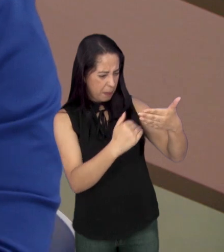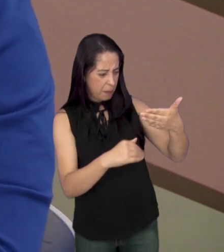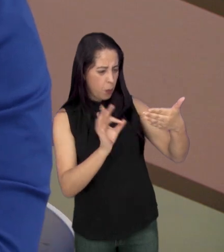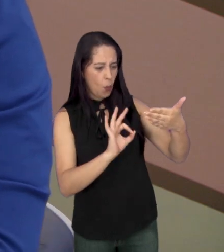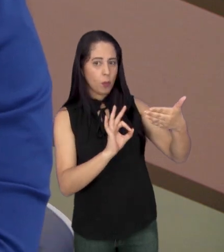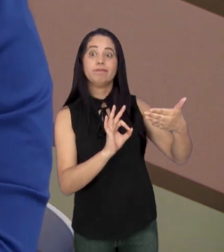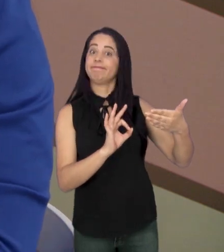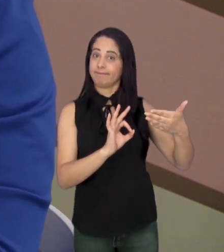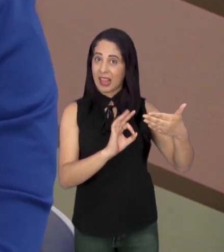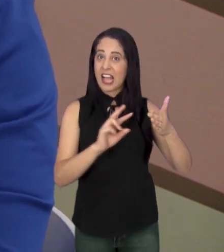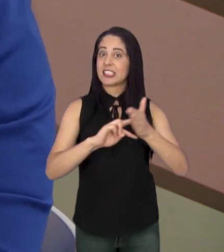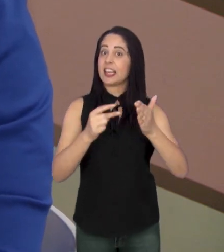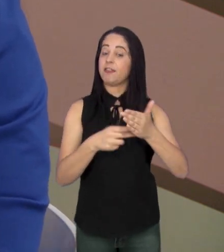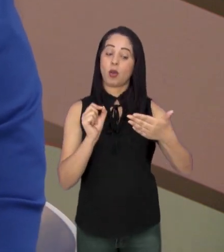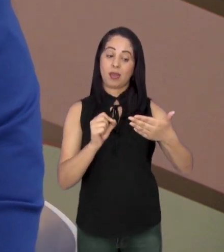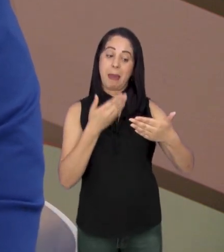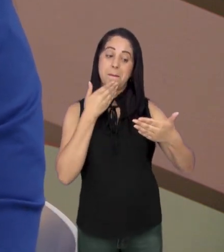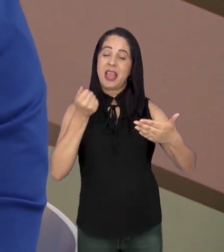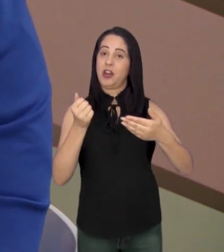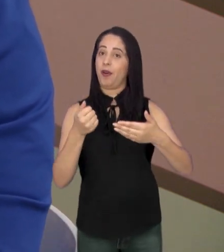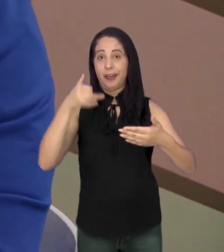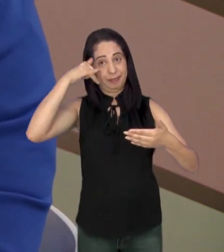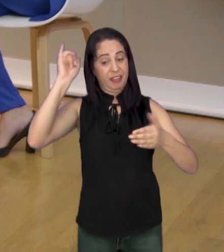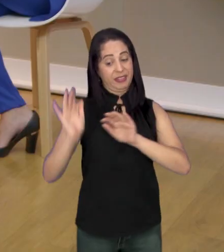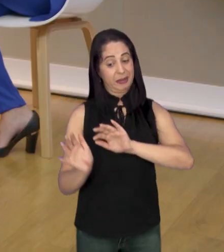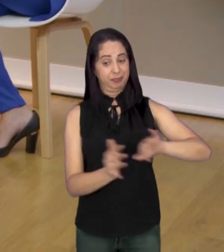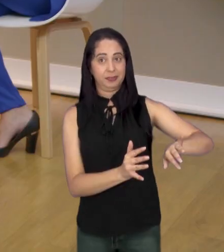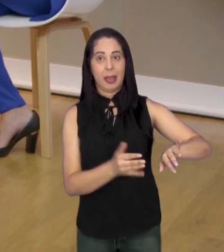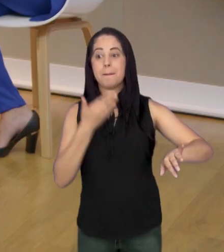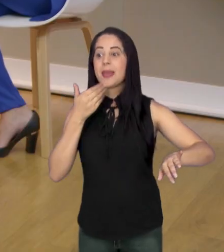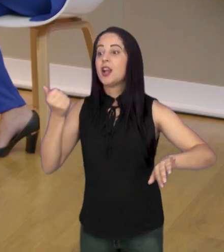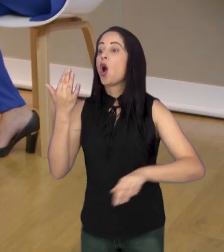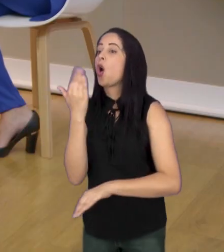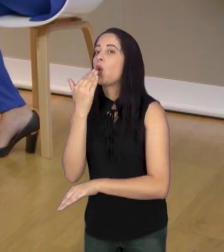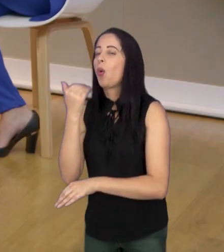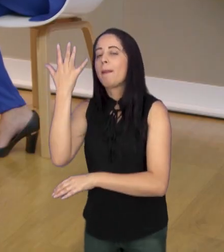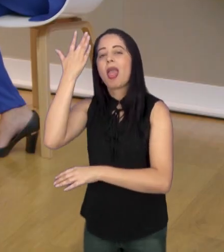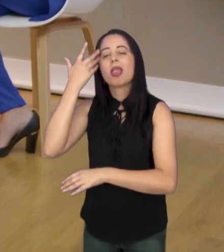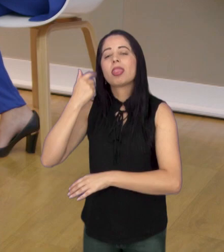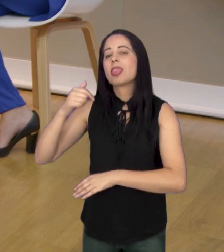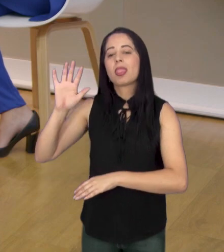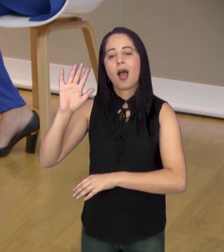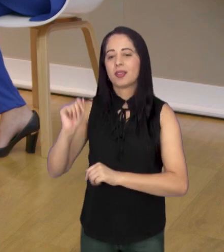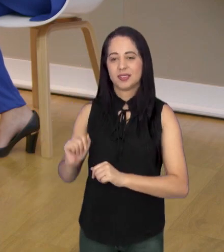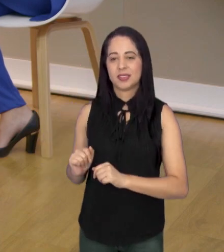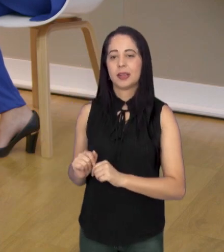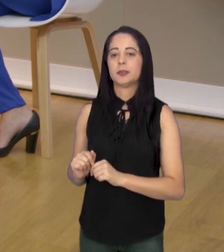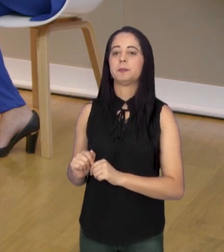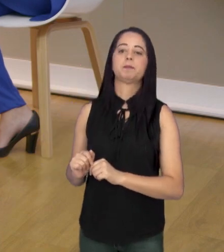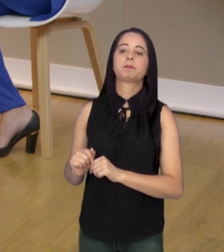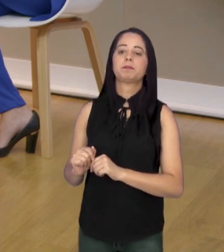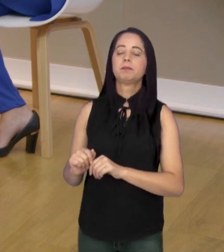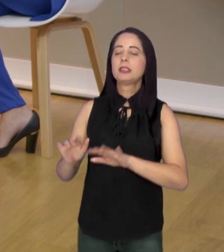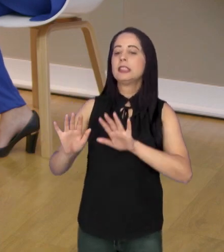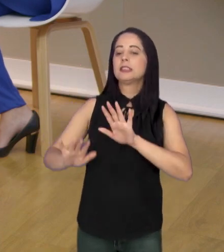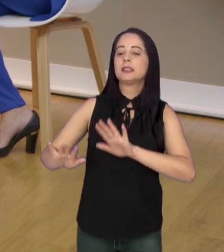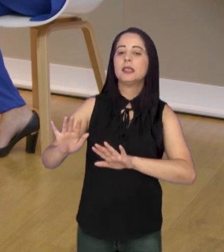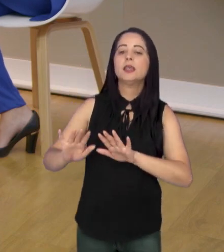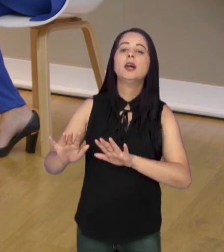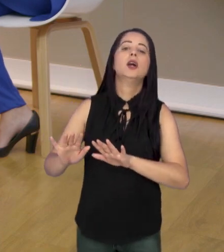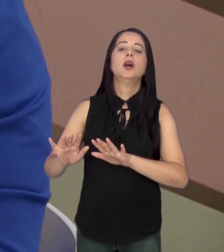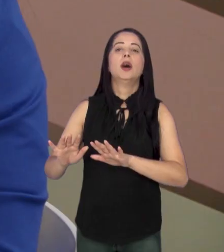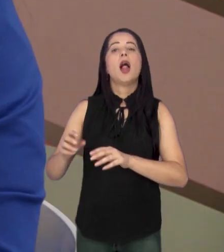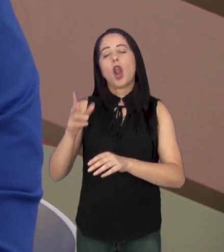lista, é porque esse alimento a gente tem que evitar. Corre para a natureza. Corre para a natureza. A gente pode usar, sim, acho que às vezes a gente não